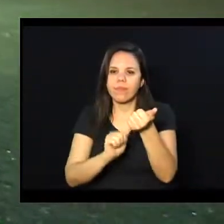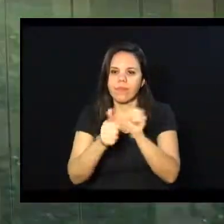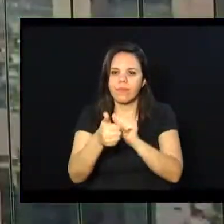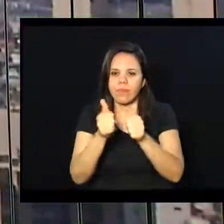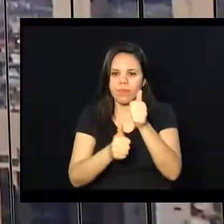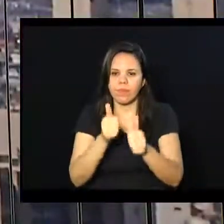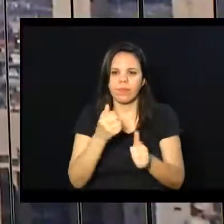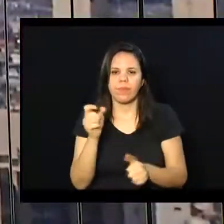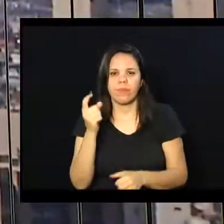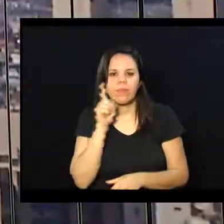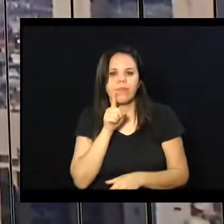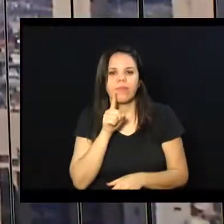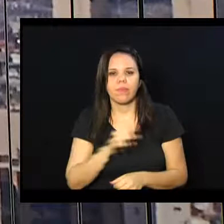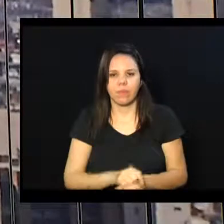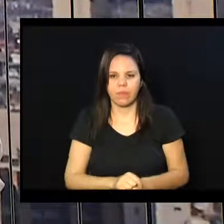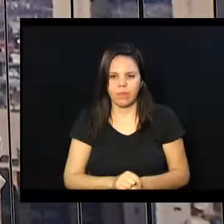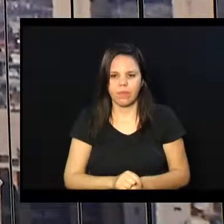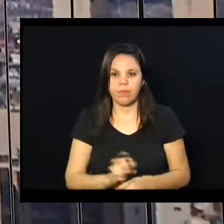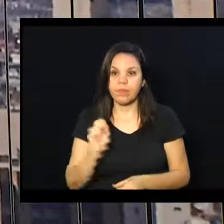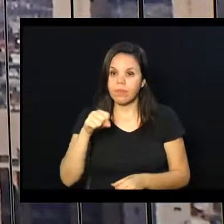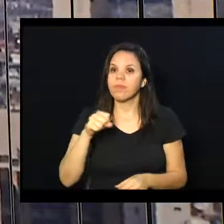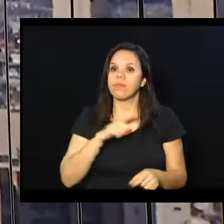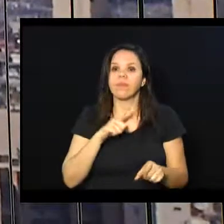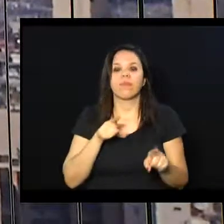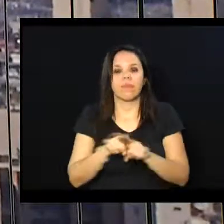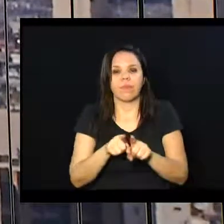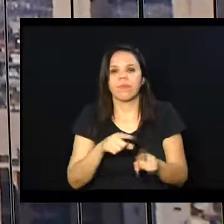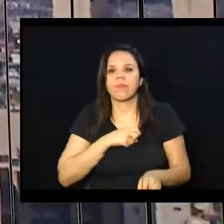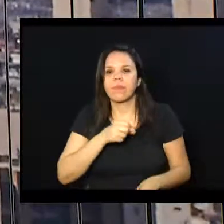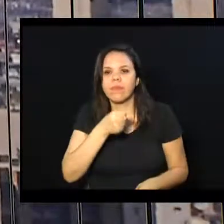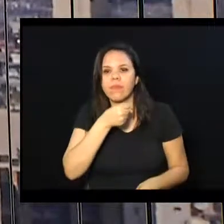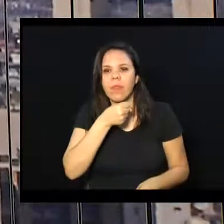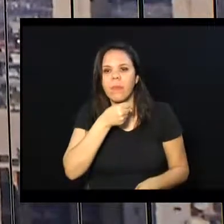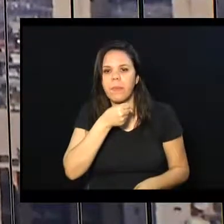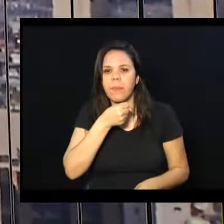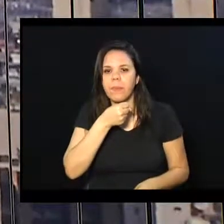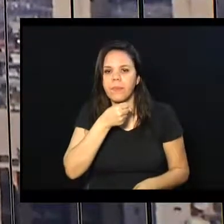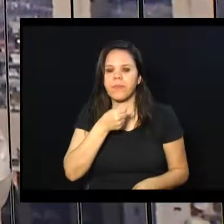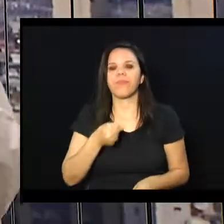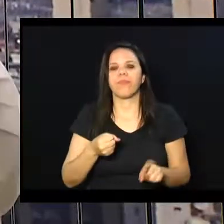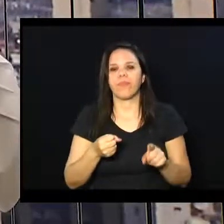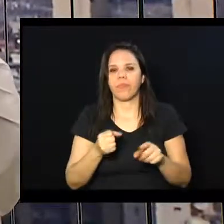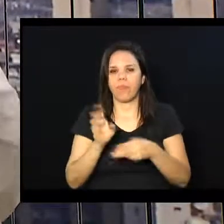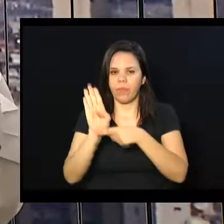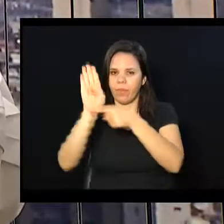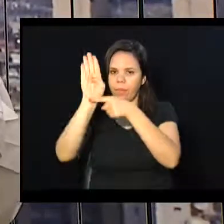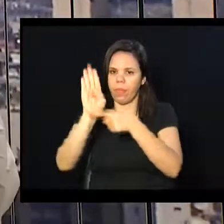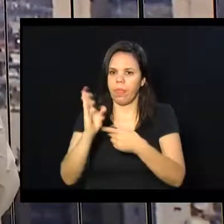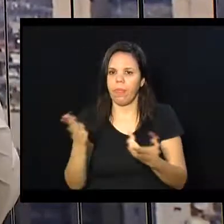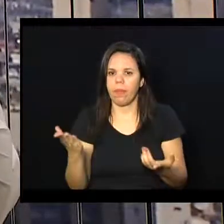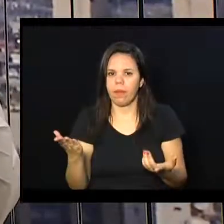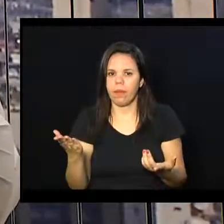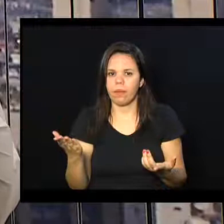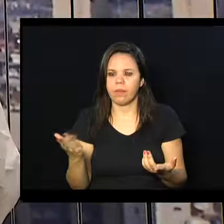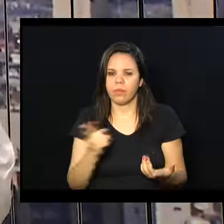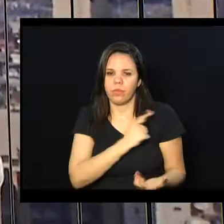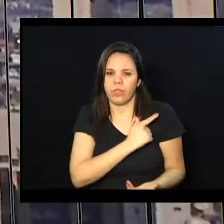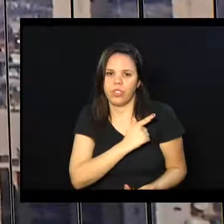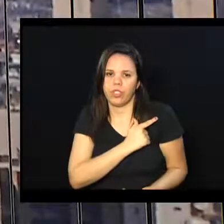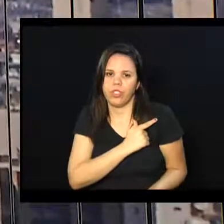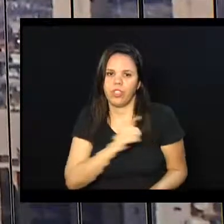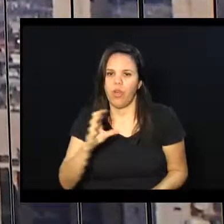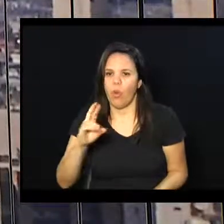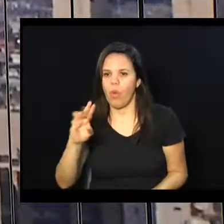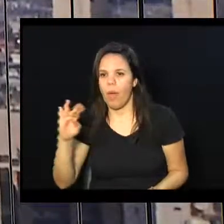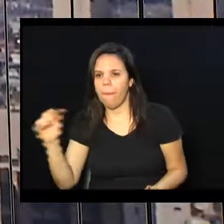americano. E claro que tem reportagem sobre os jogos de hoje da Série B. Guarani e Cuiabá no Estádio Brinco de Ouro